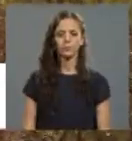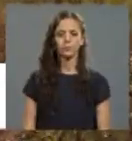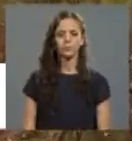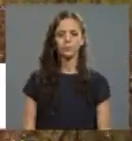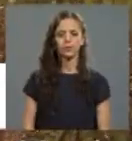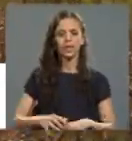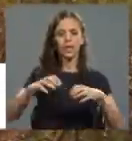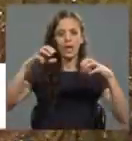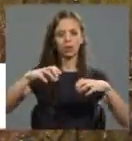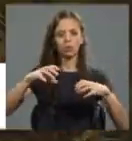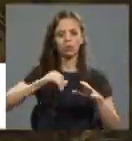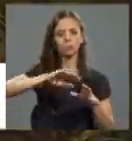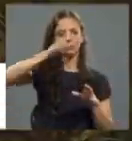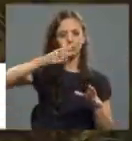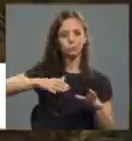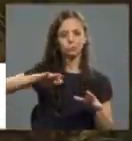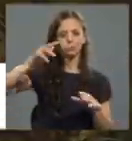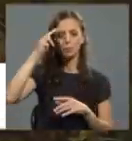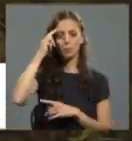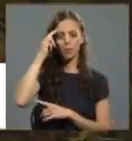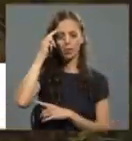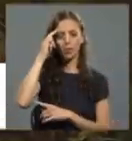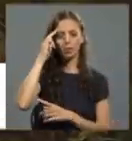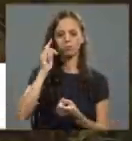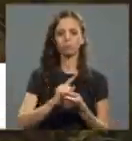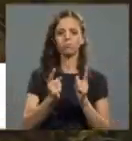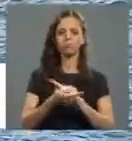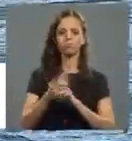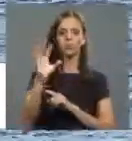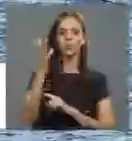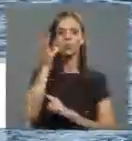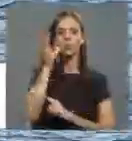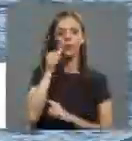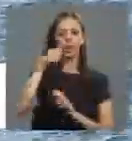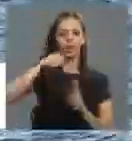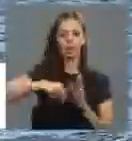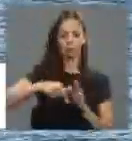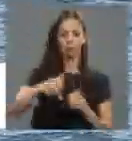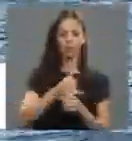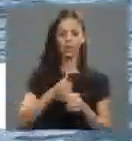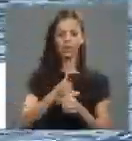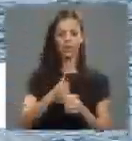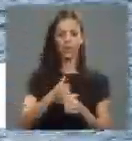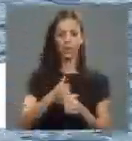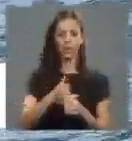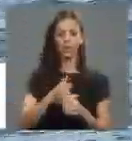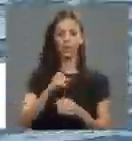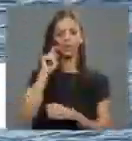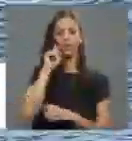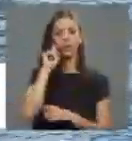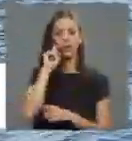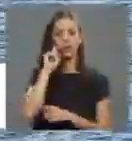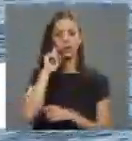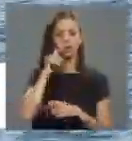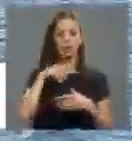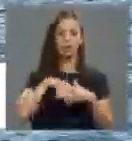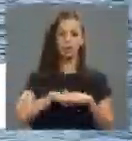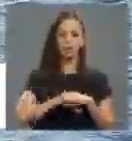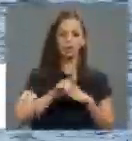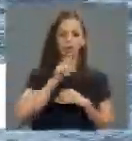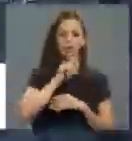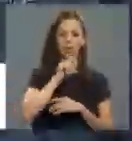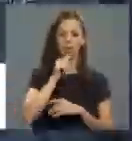A chuva cai nas zonas altas da Madeira, em contraste com o tempo quente na costa sul da ilha, garantiu as reservas de